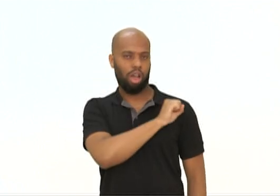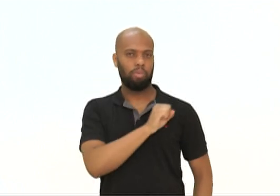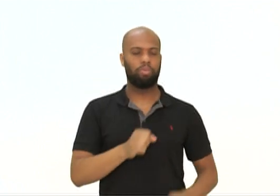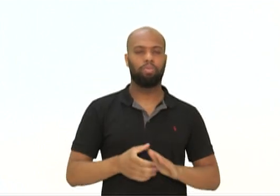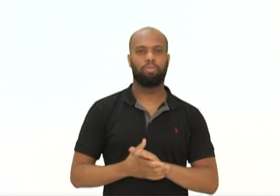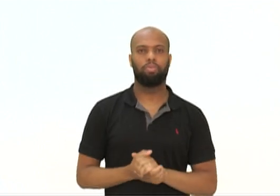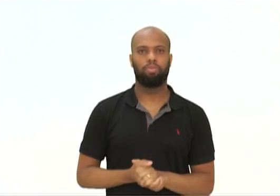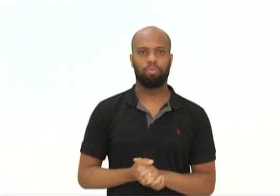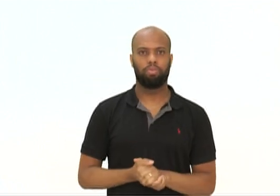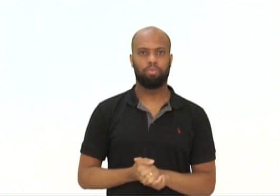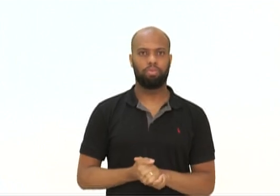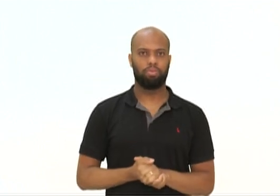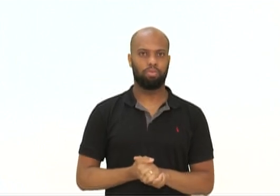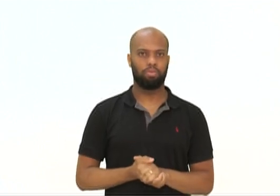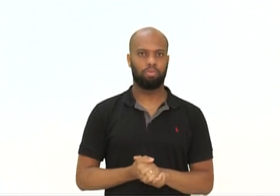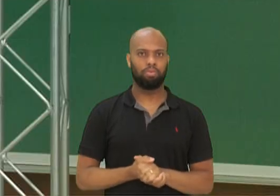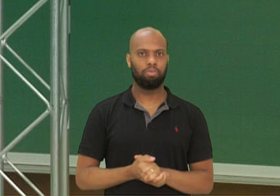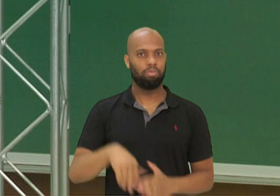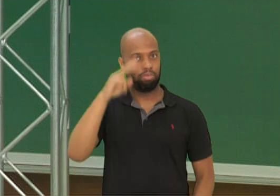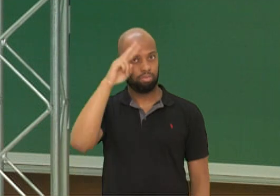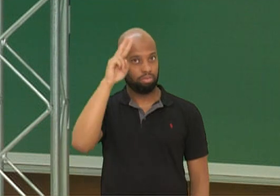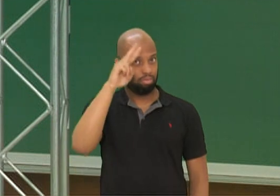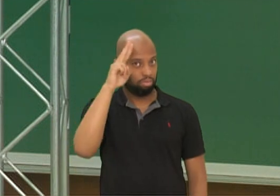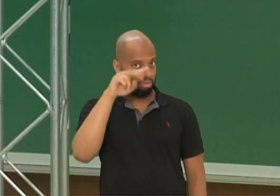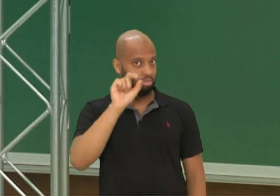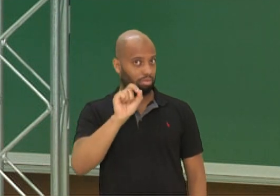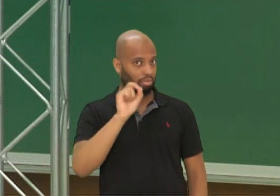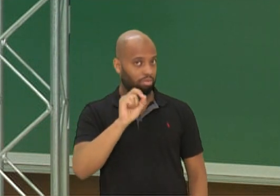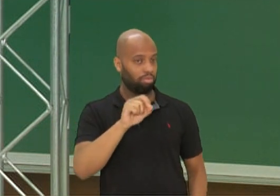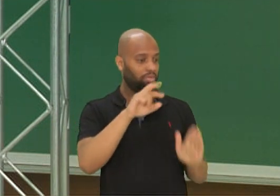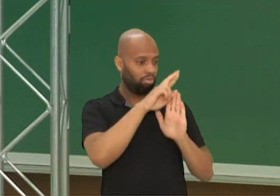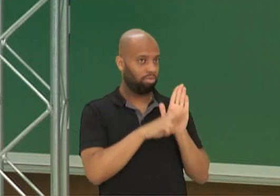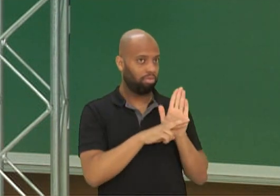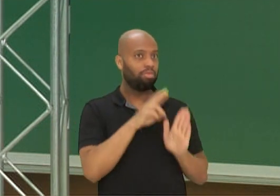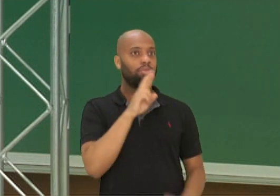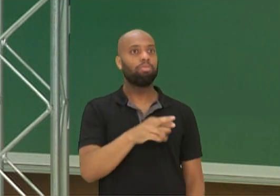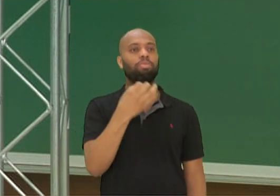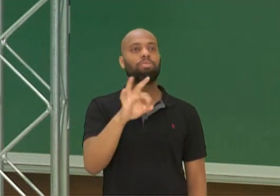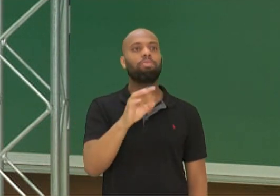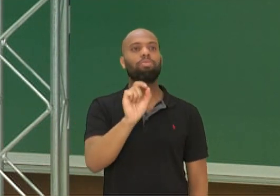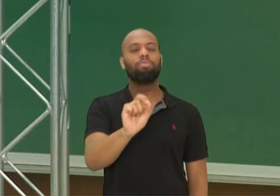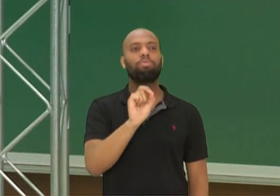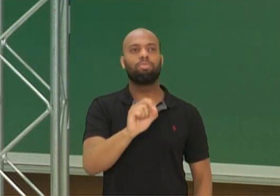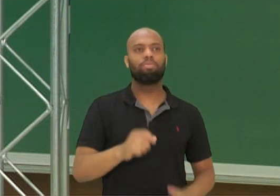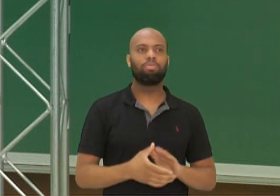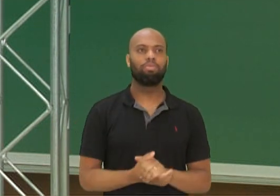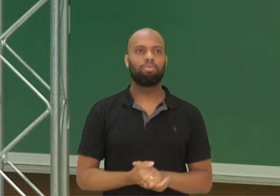Crescente ou decrescente? Vamos lembrar da propriedade? Ó, a resposta certa.